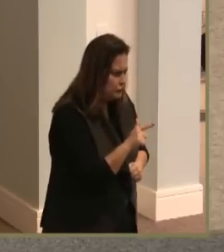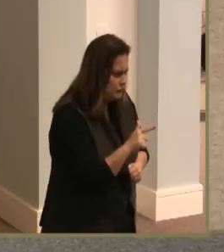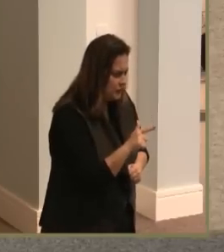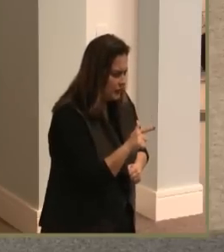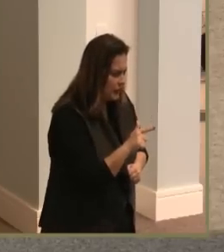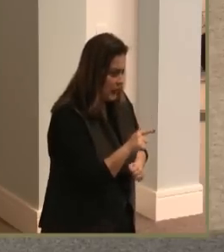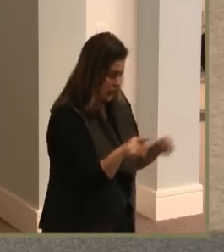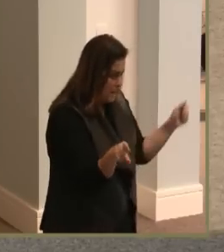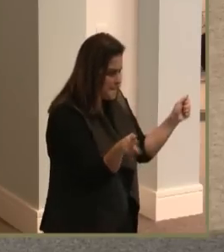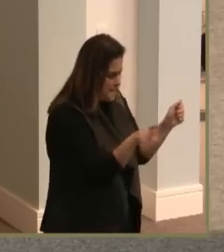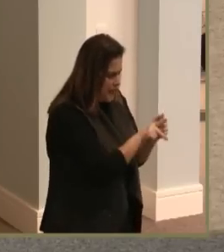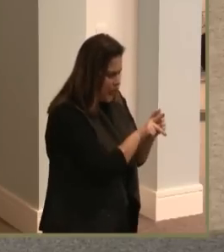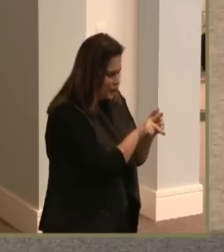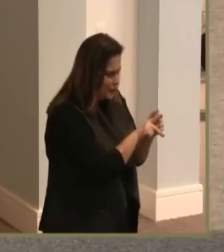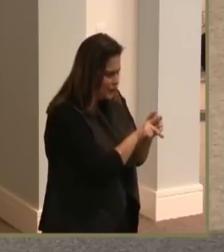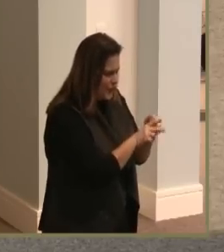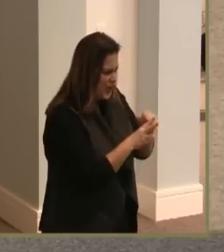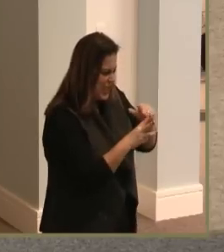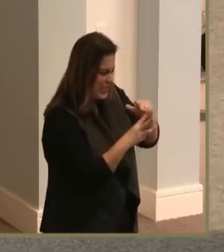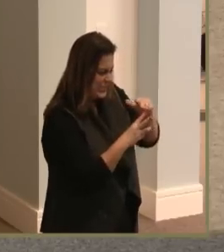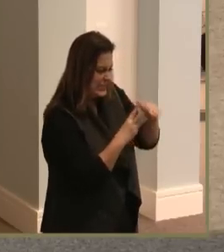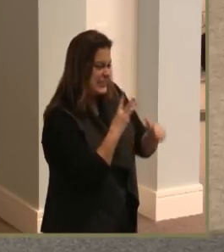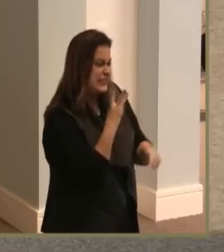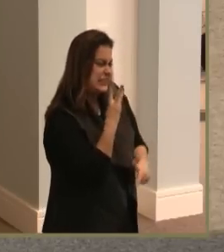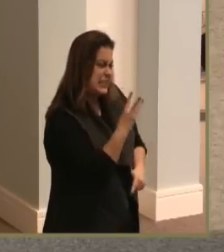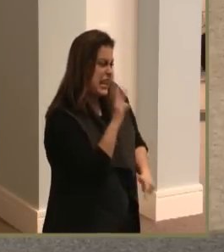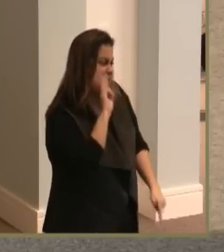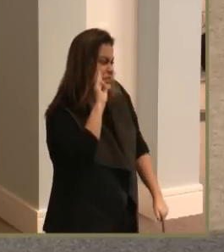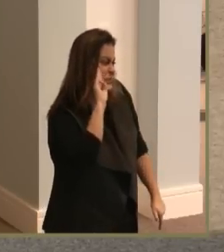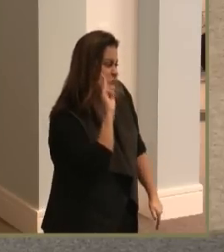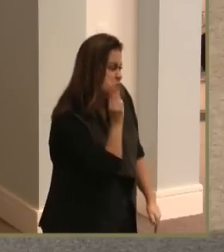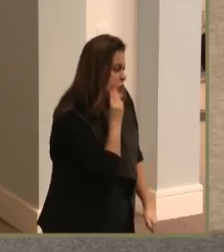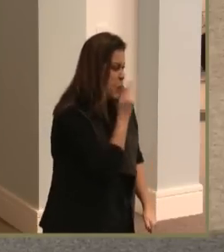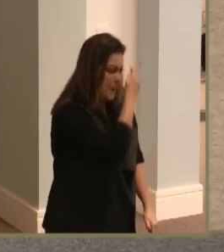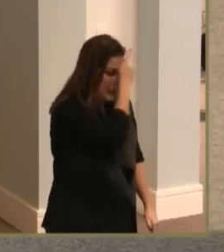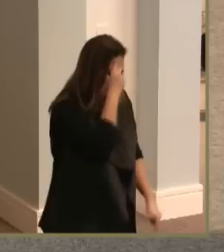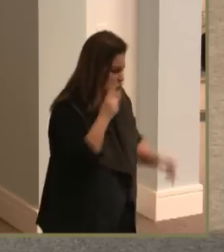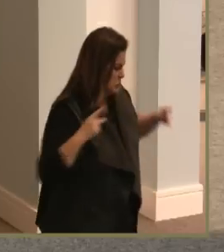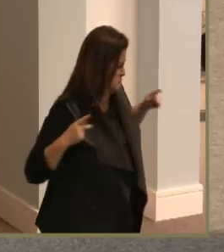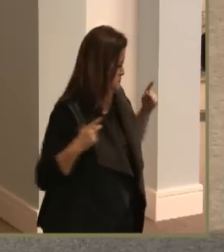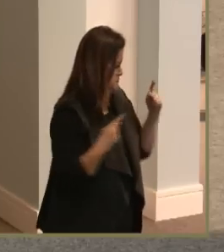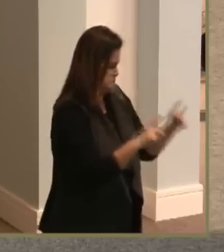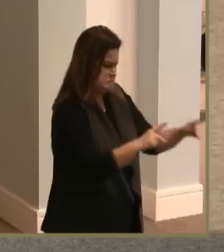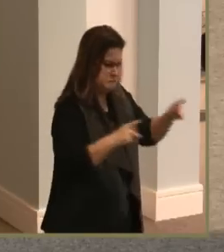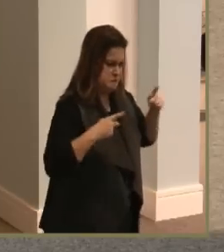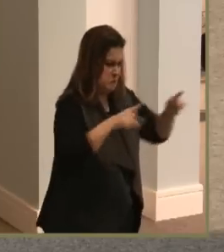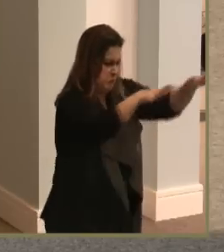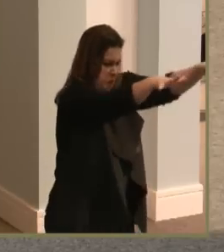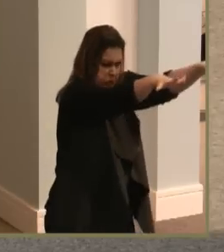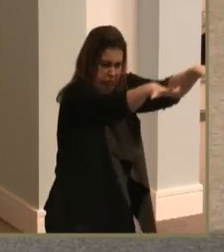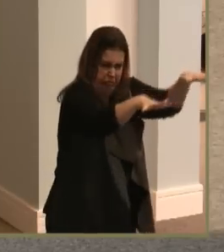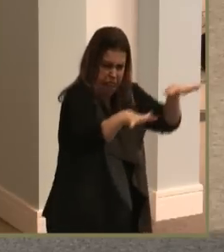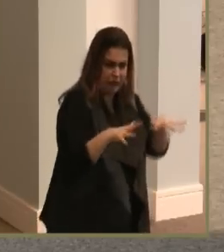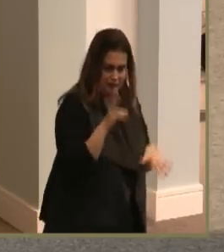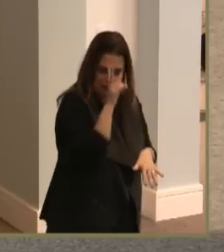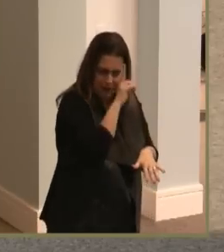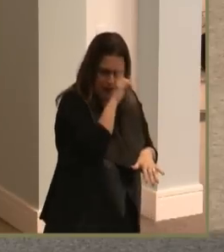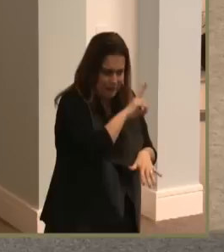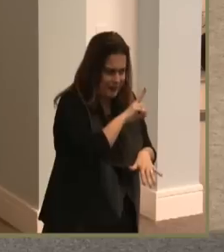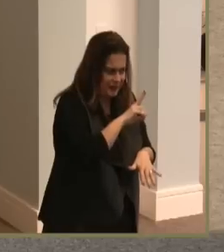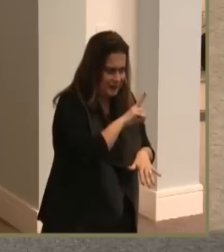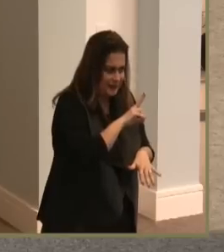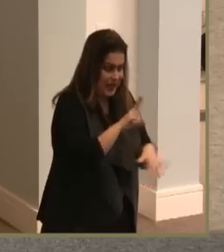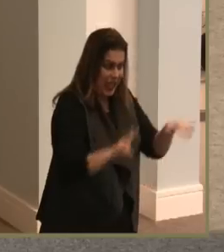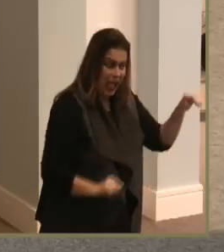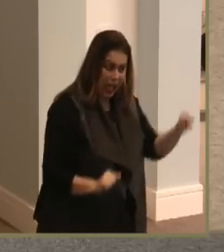grande sermão, que quase 3 mil pessoas irão se converter, aquele homem tão simples. E quando nós olhamos o capítulo 2 de